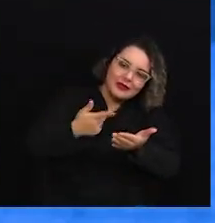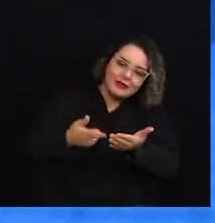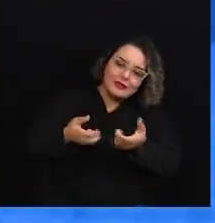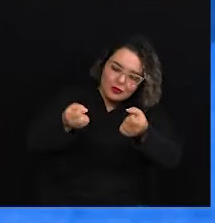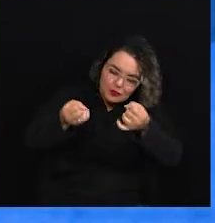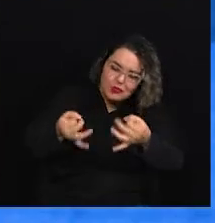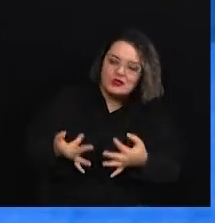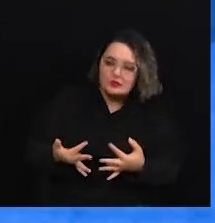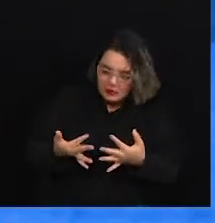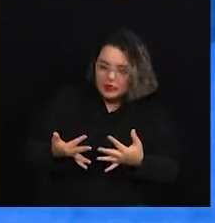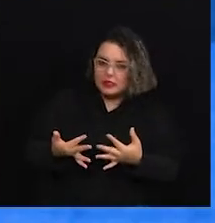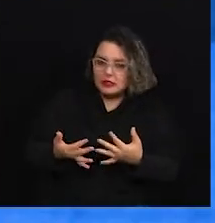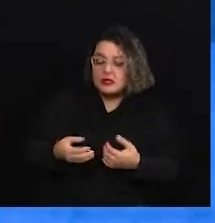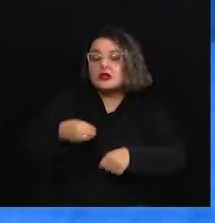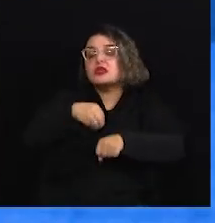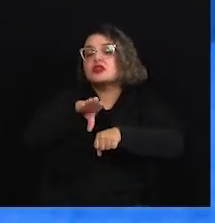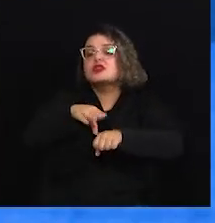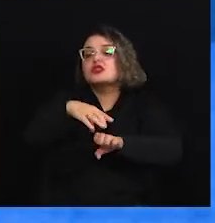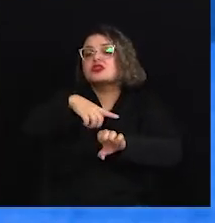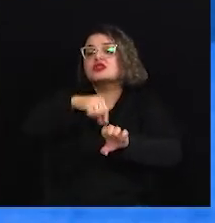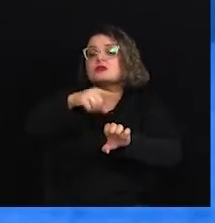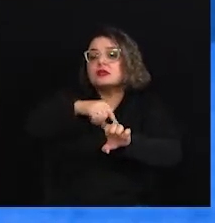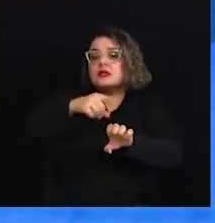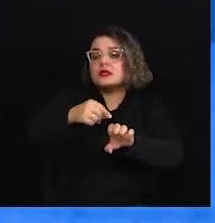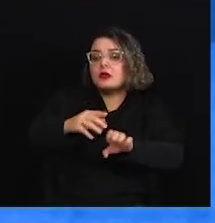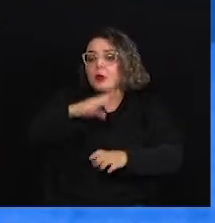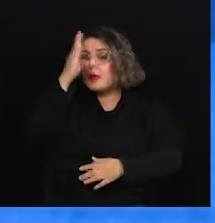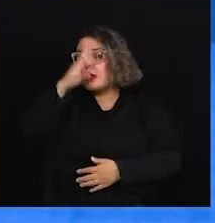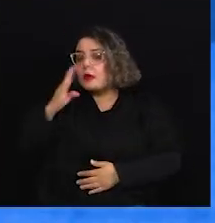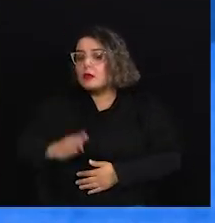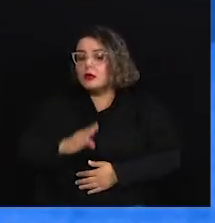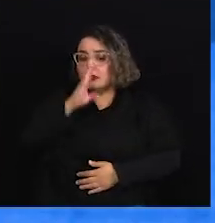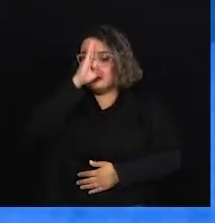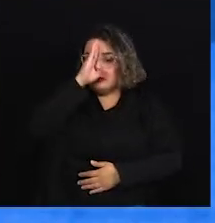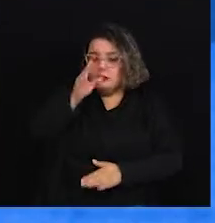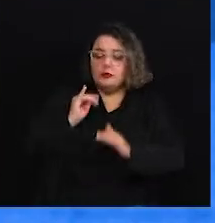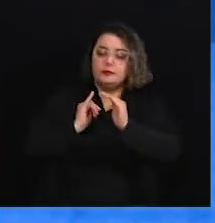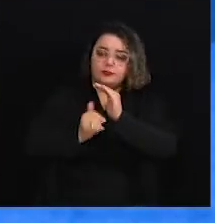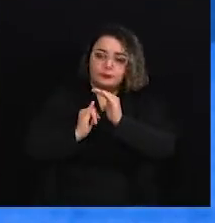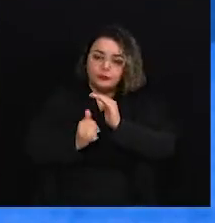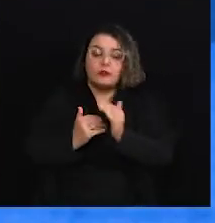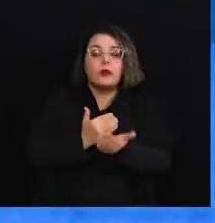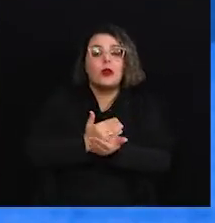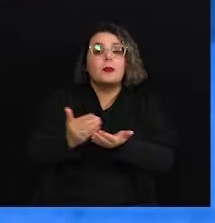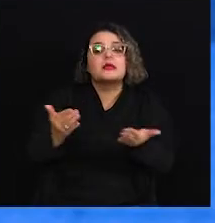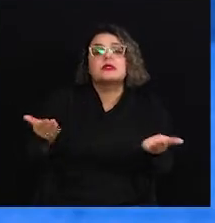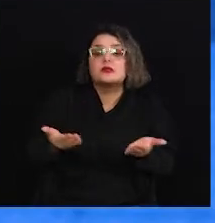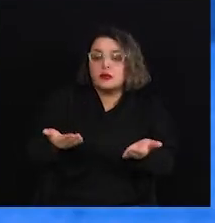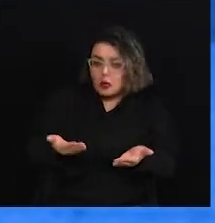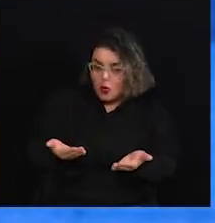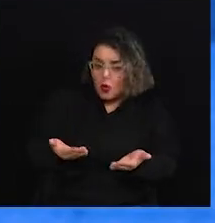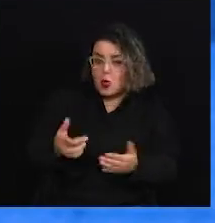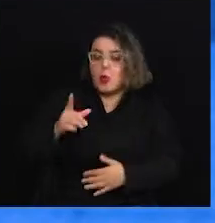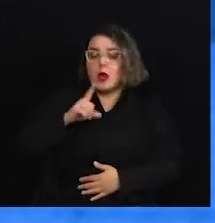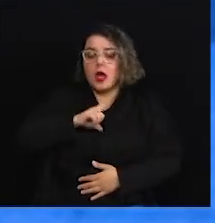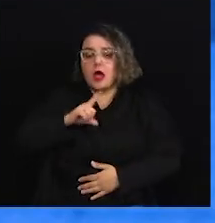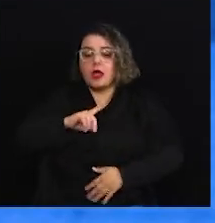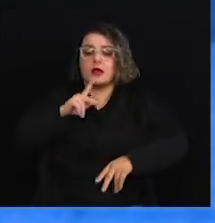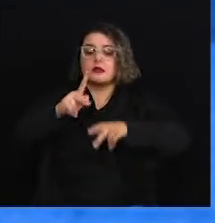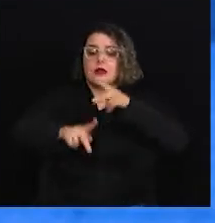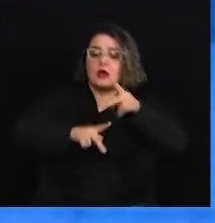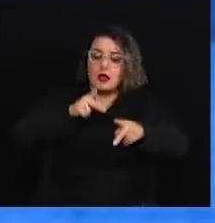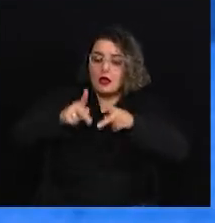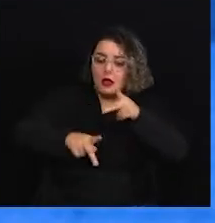daria para os empreendedores brasileiros, principalmente para as startups que estão começando agora? A gente tem